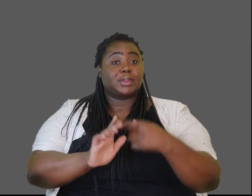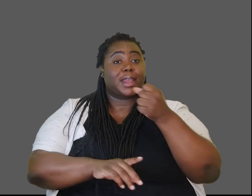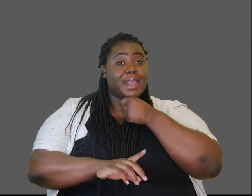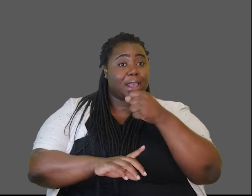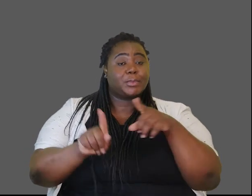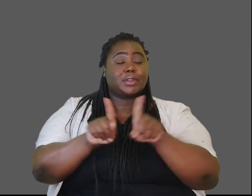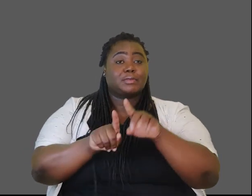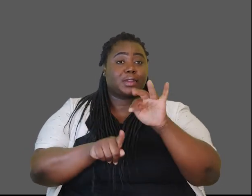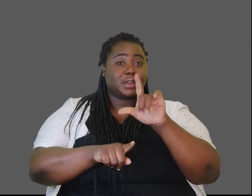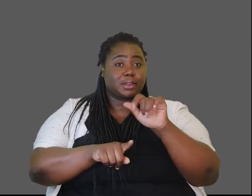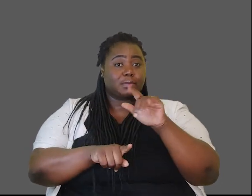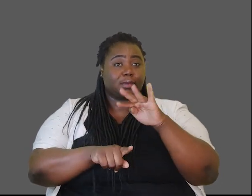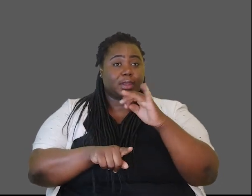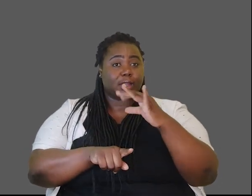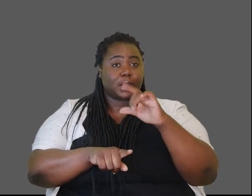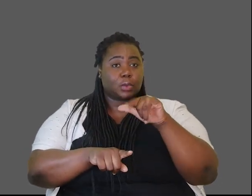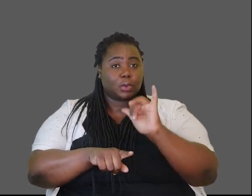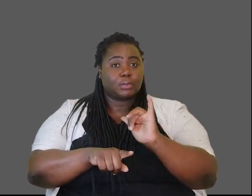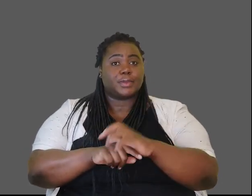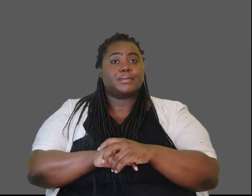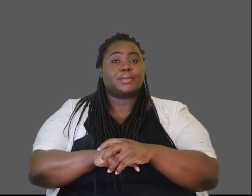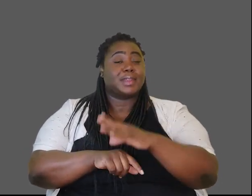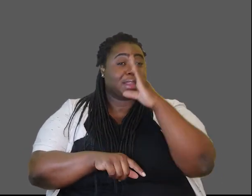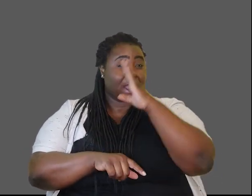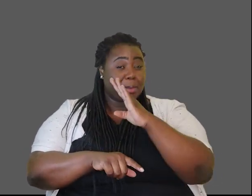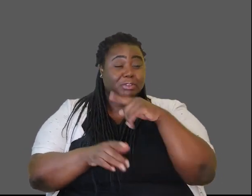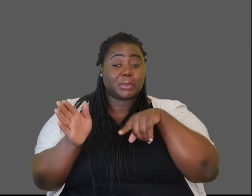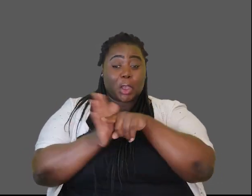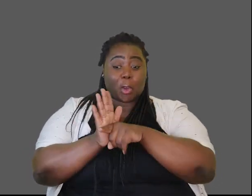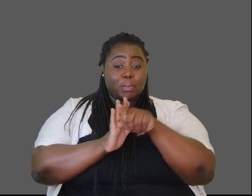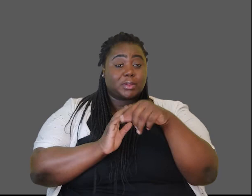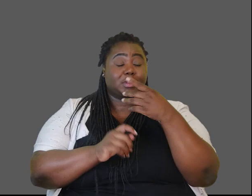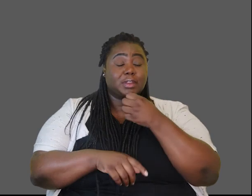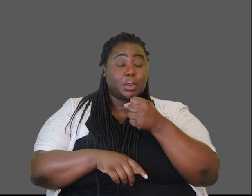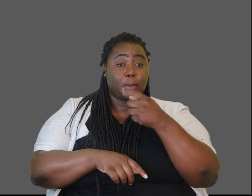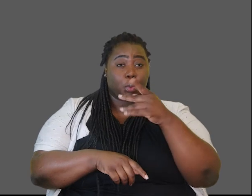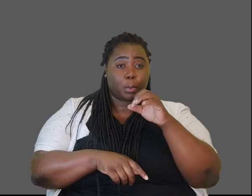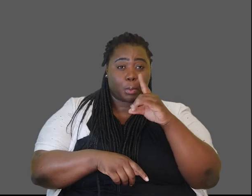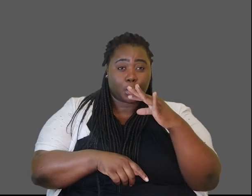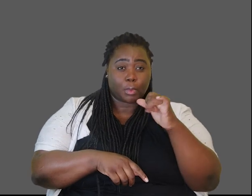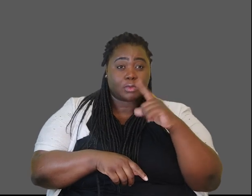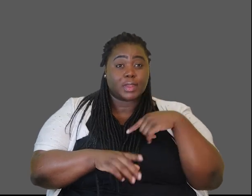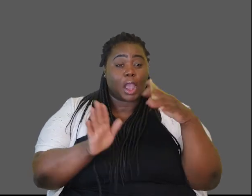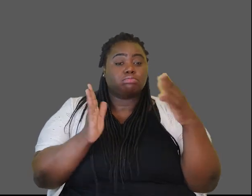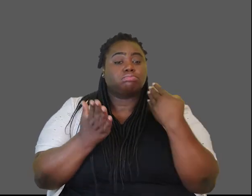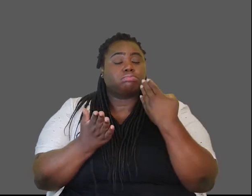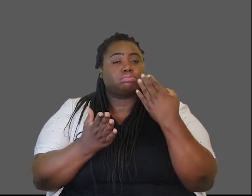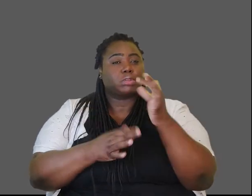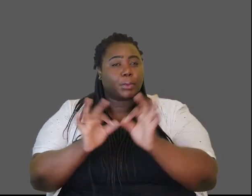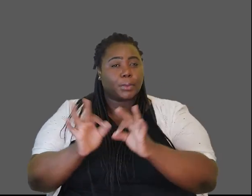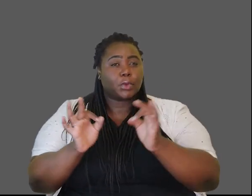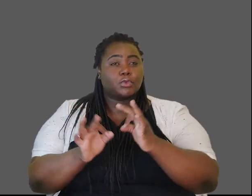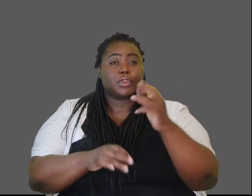e repórter na TV Itacolomi. A principal pesquisa para esse podcast veio do projeto de História